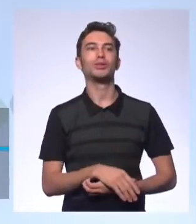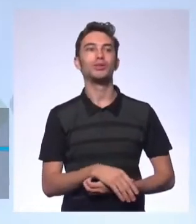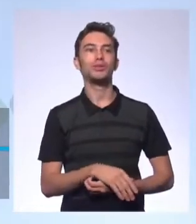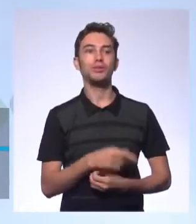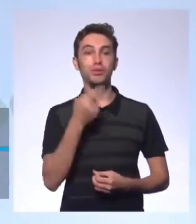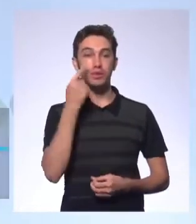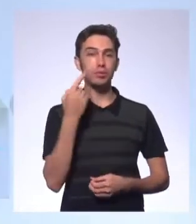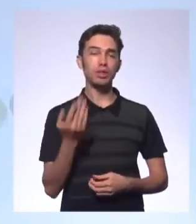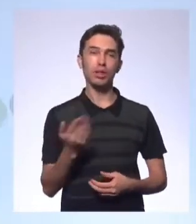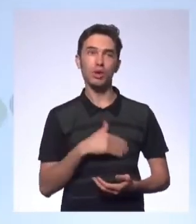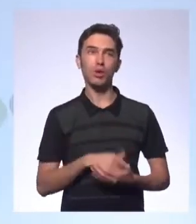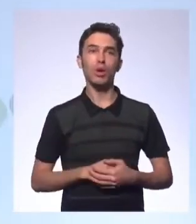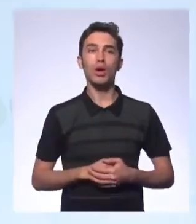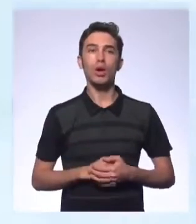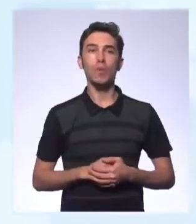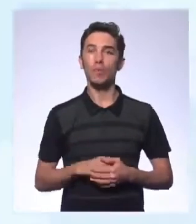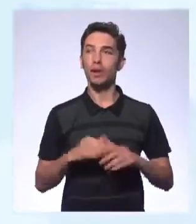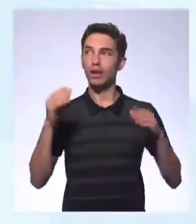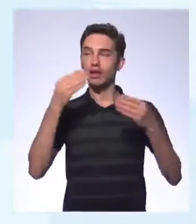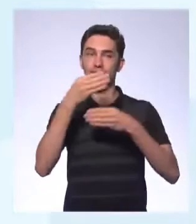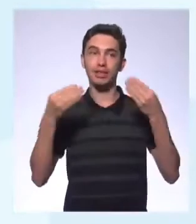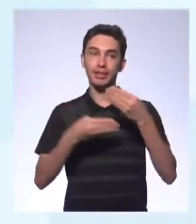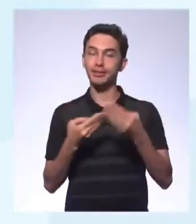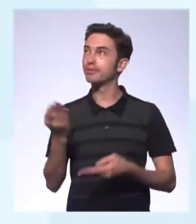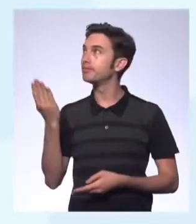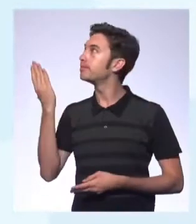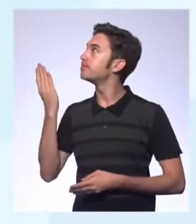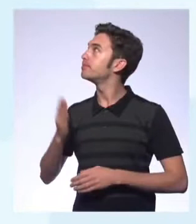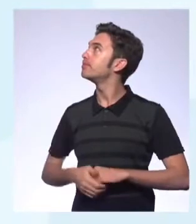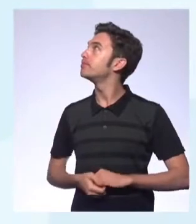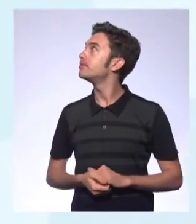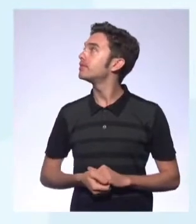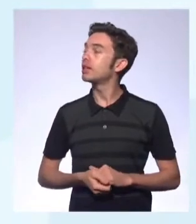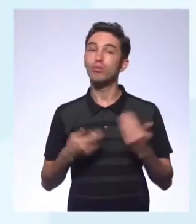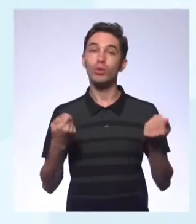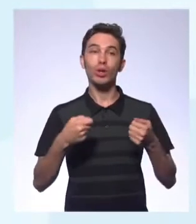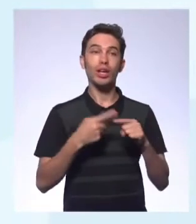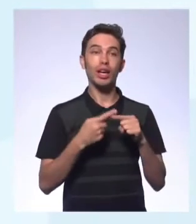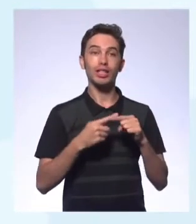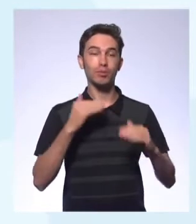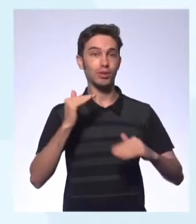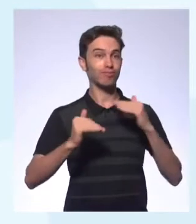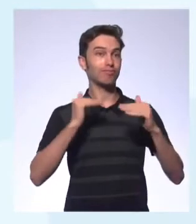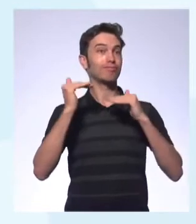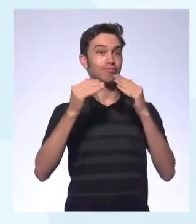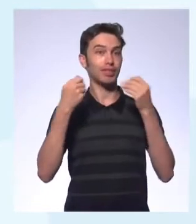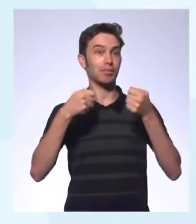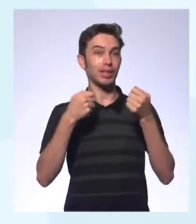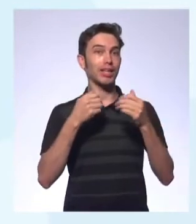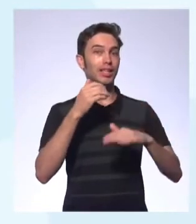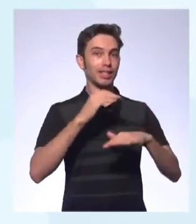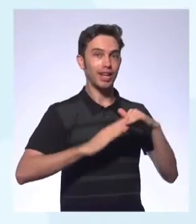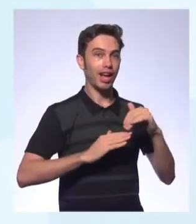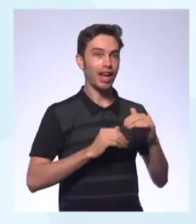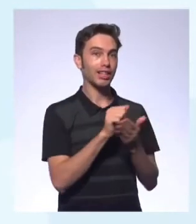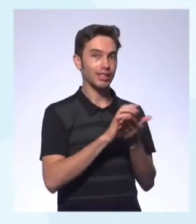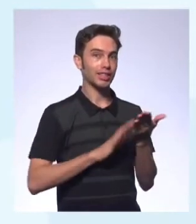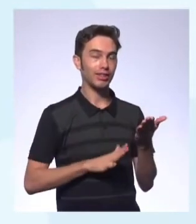Vamos então para a próxima tela, porque nós precisamos desenvolver as habilidades com essa garotada.